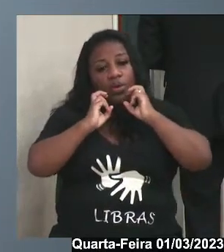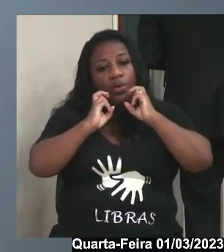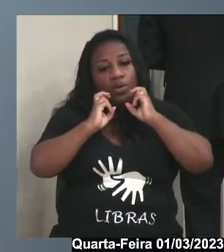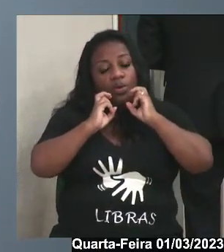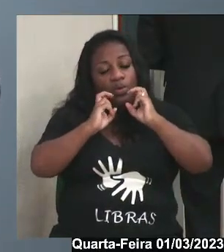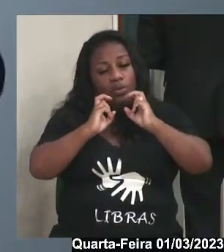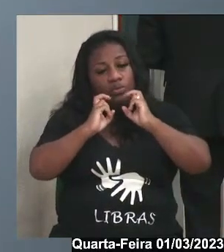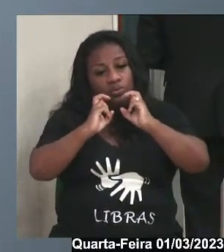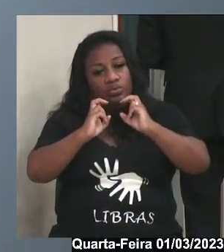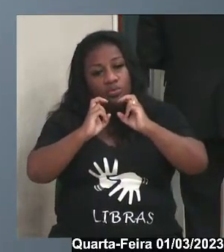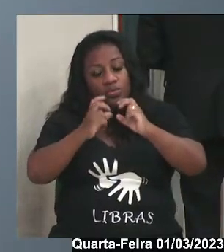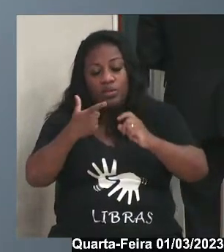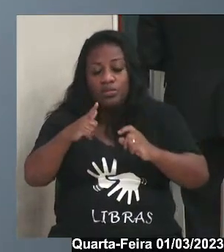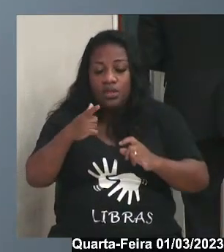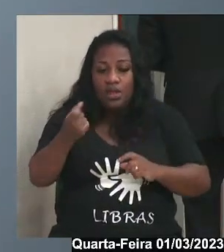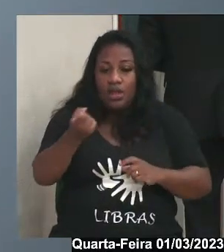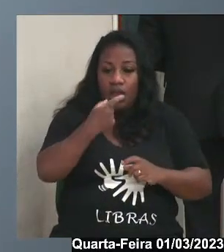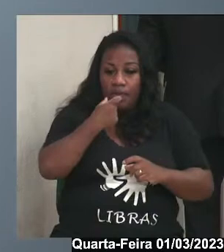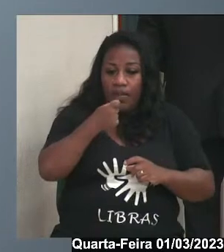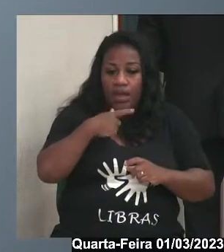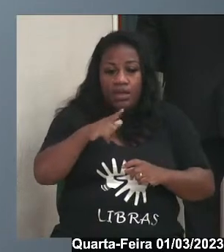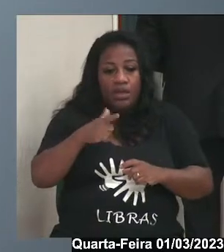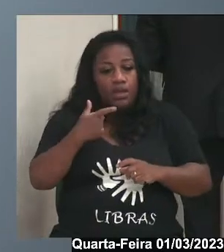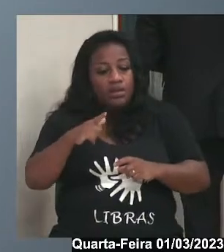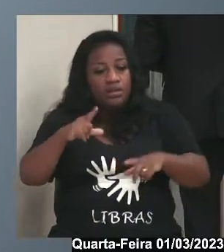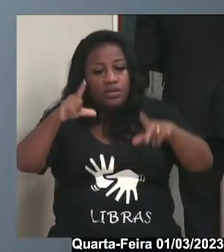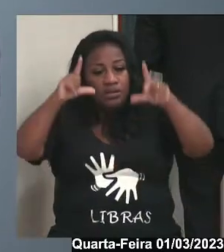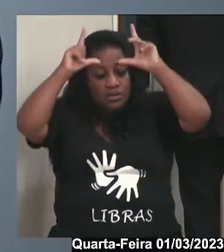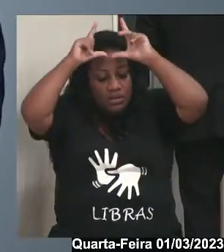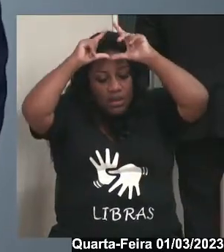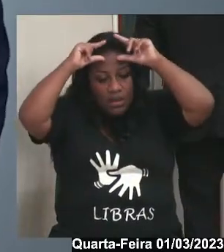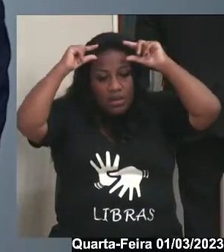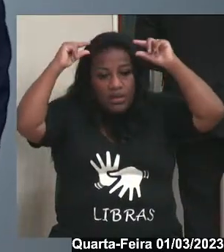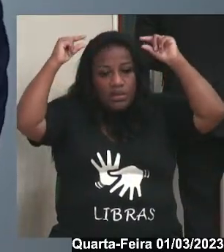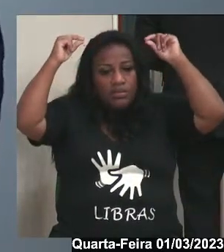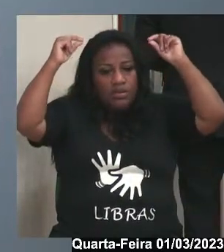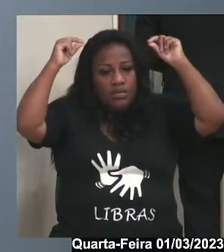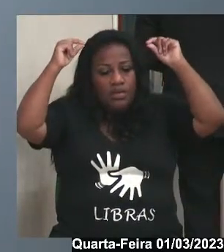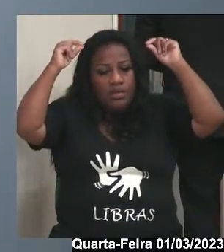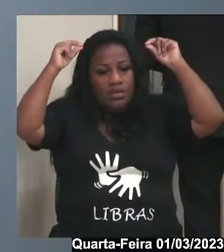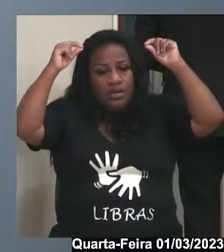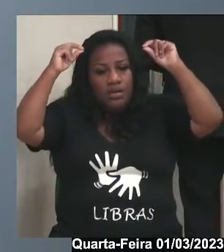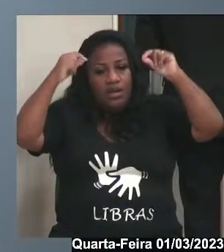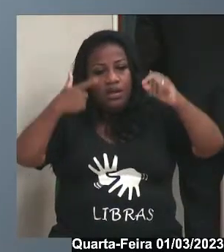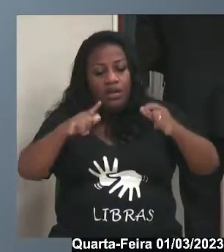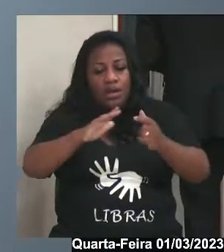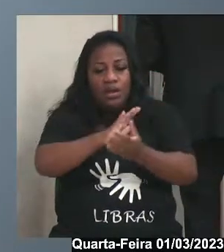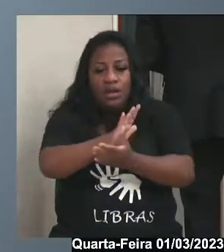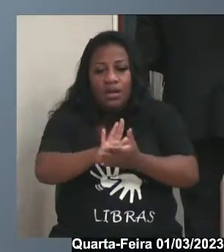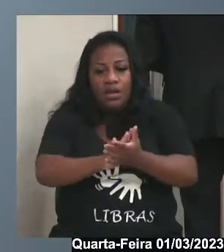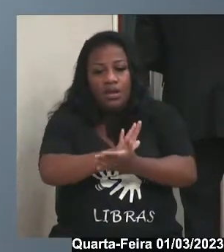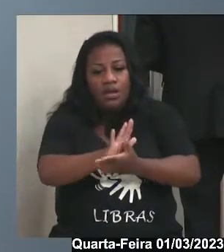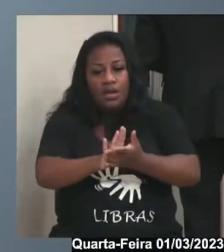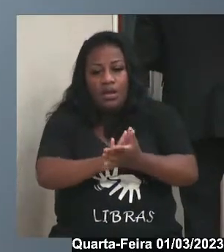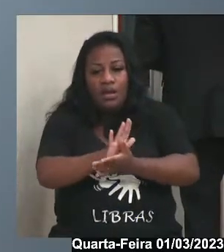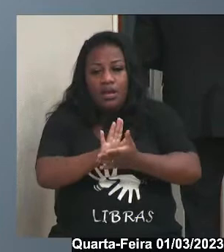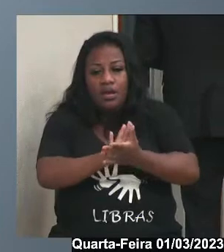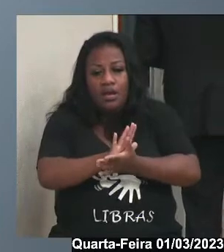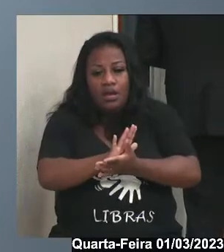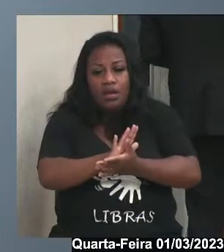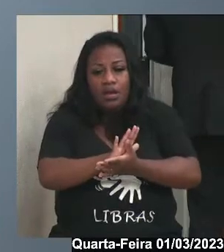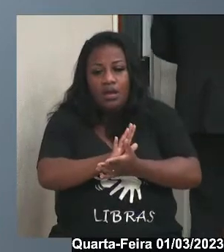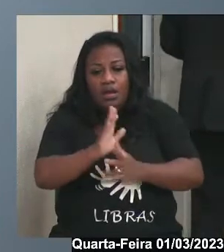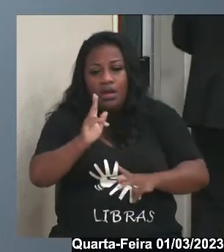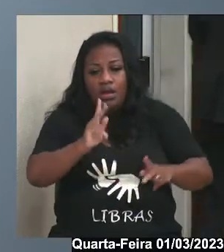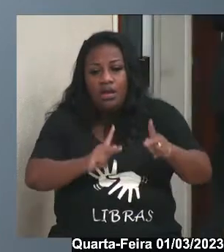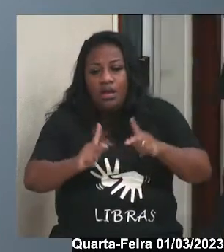sem enfermeiro, sem medicamento. E foi engraçado porque eu gosto de dizer que o Ney Santos ele gosta de brincar com a inteligência